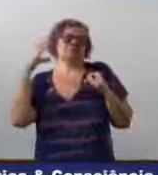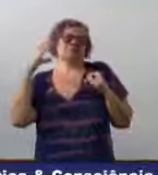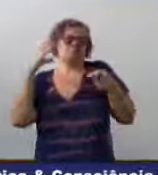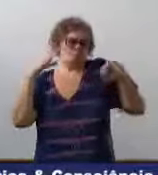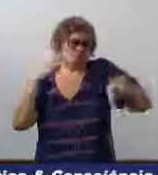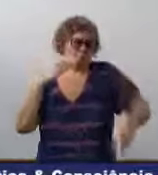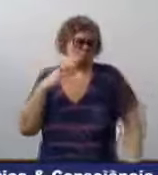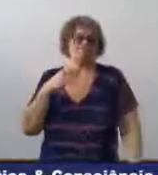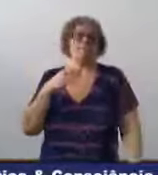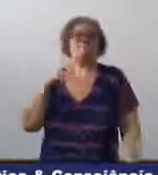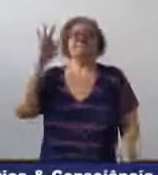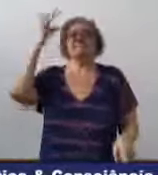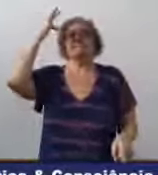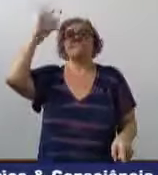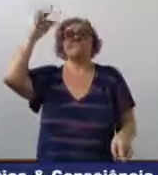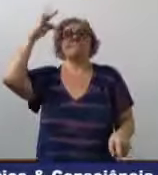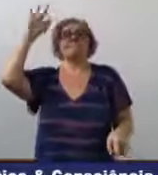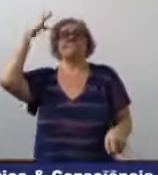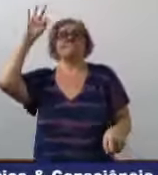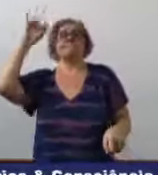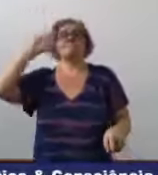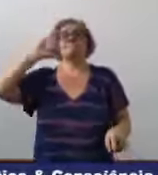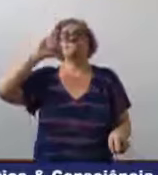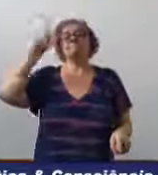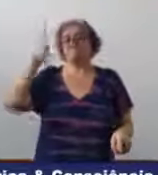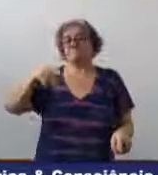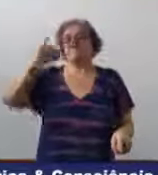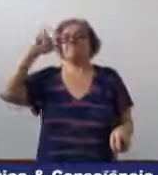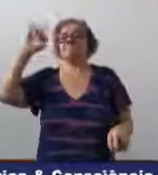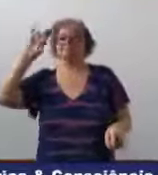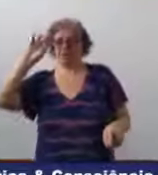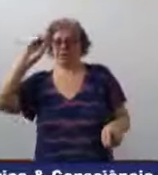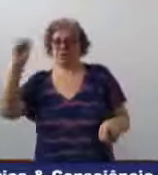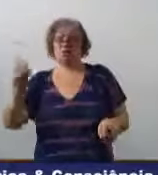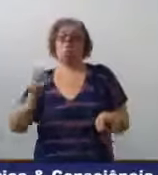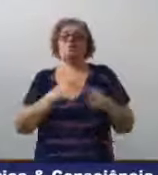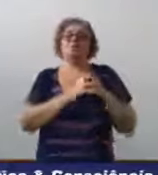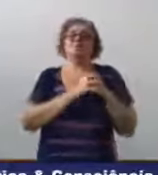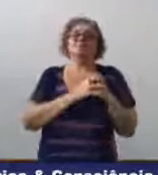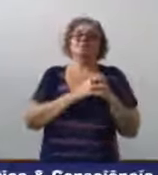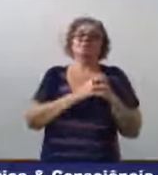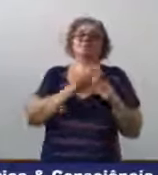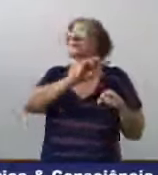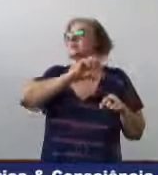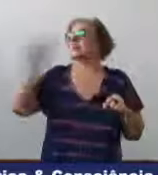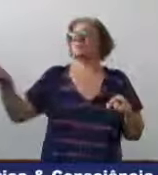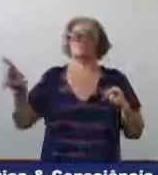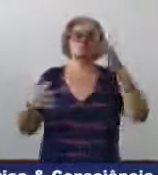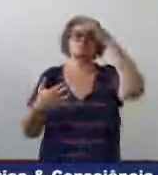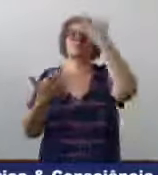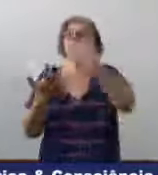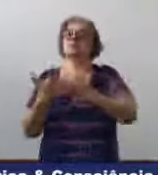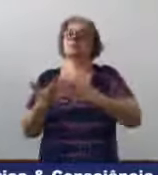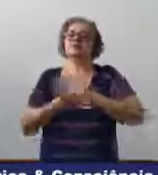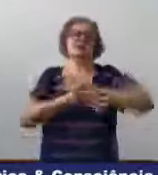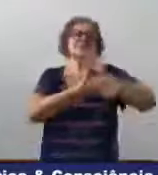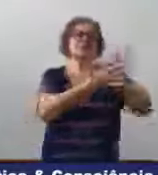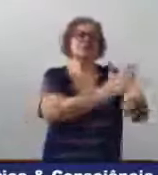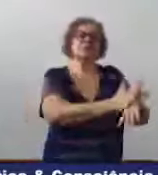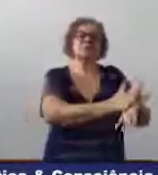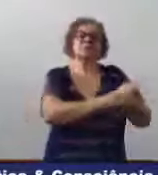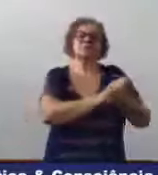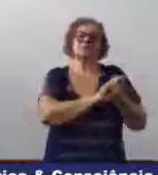radical, criado pelo filósofo grego Pirro, diz em sua essência que não se pode acreditar em